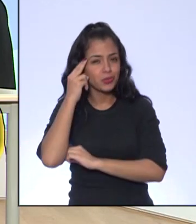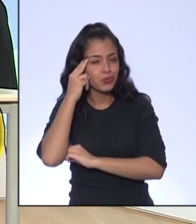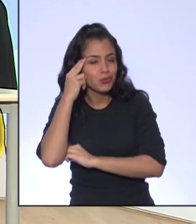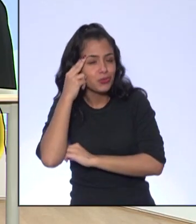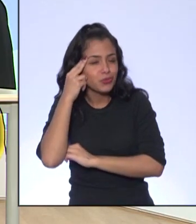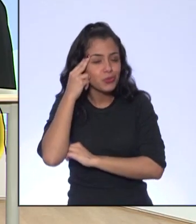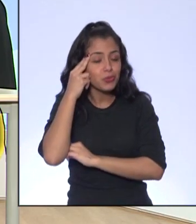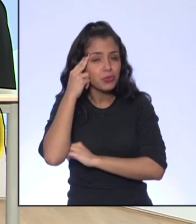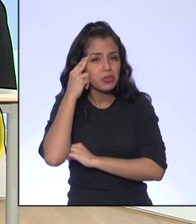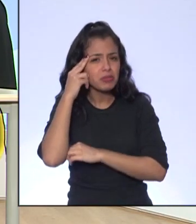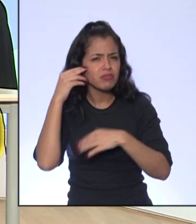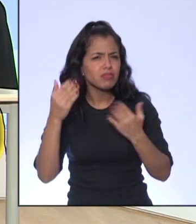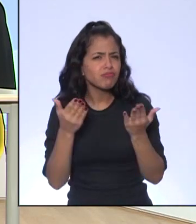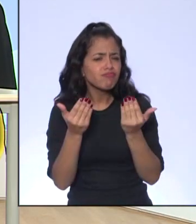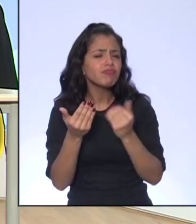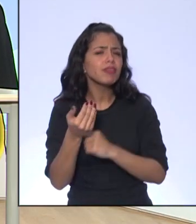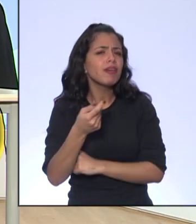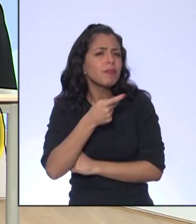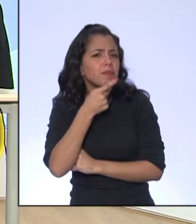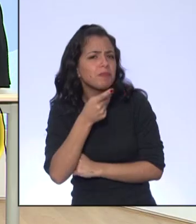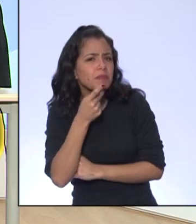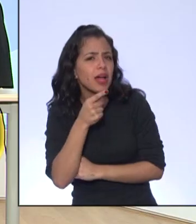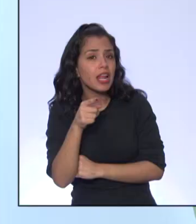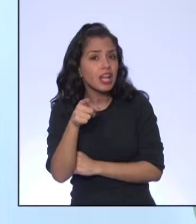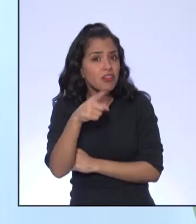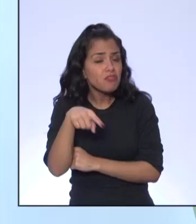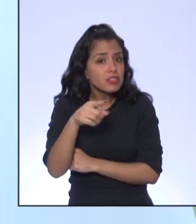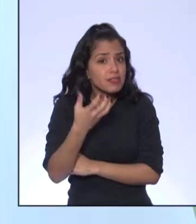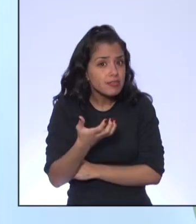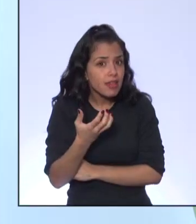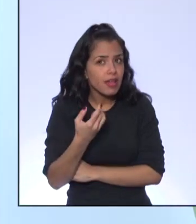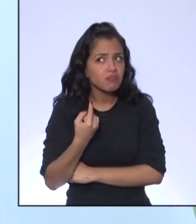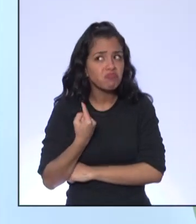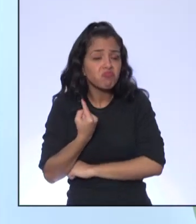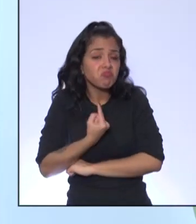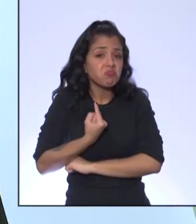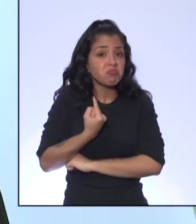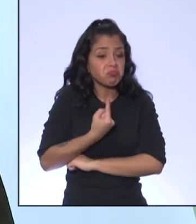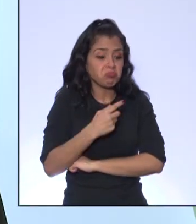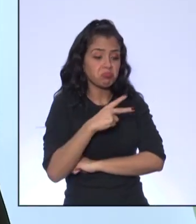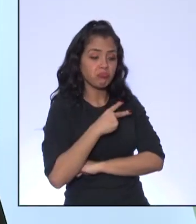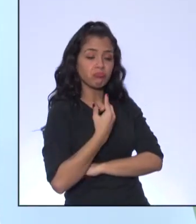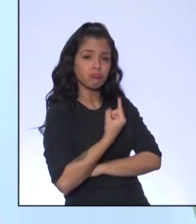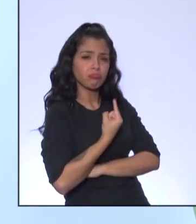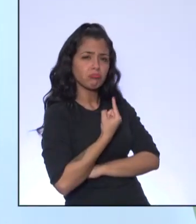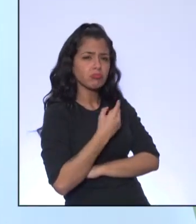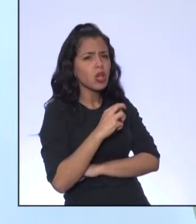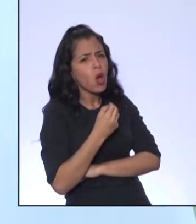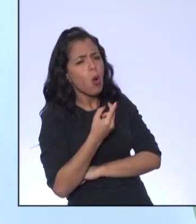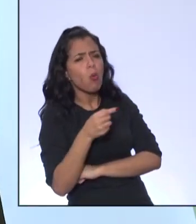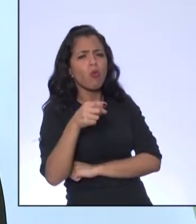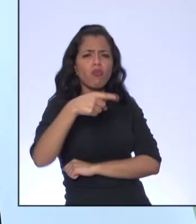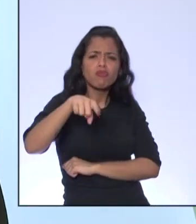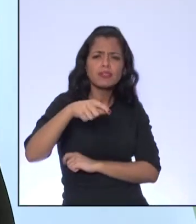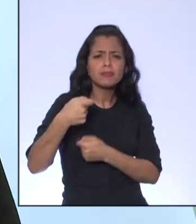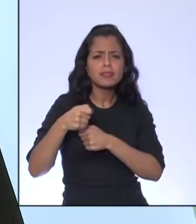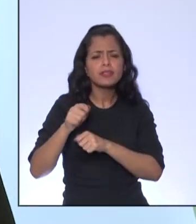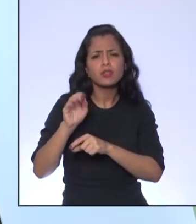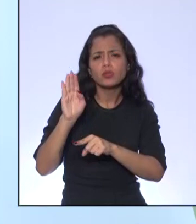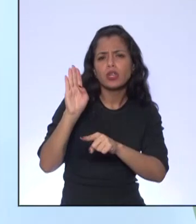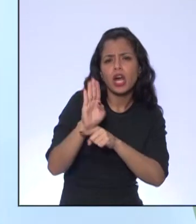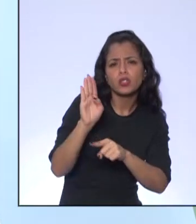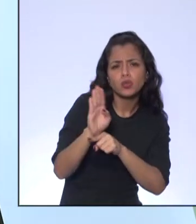estão pensando alcançar esse sonho sozinhos, ou se vocês estão precisando de ajuda, com quem